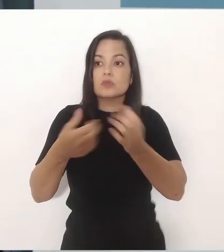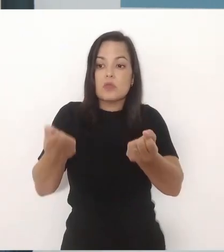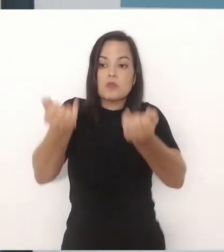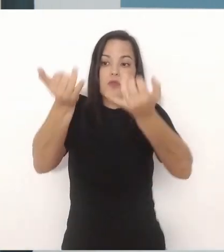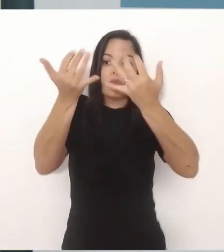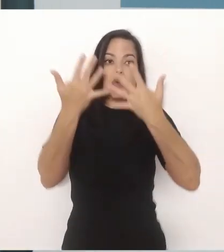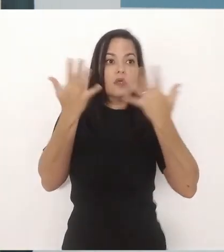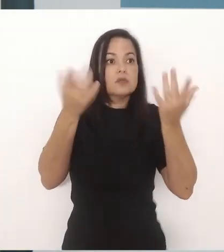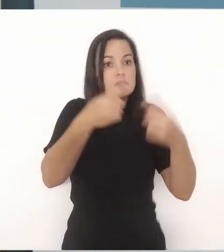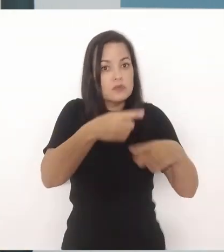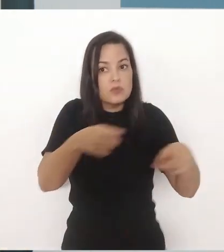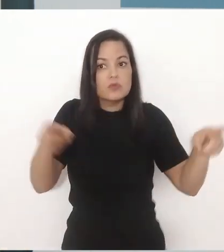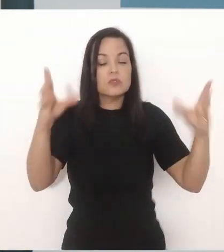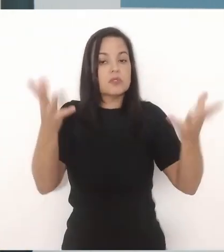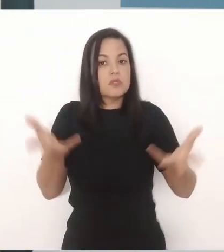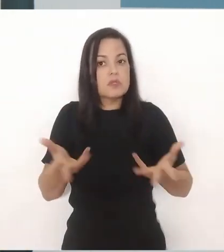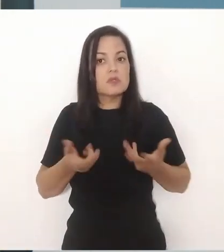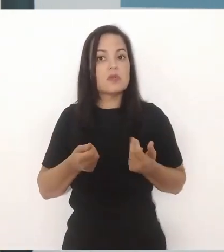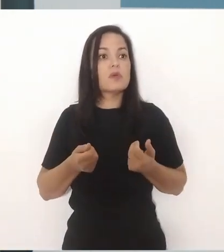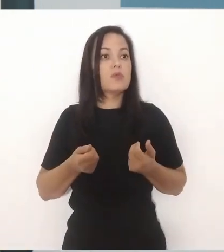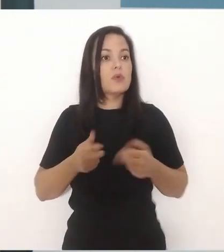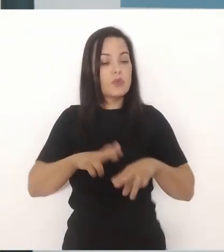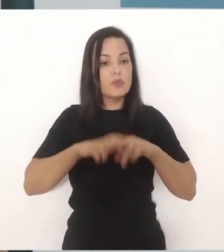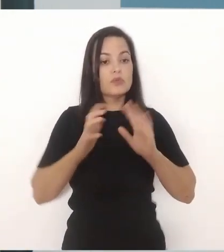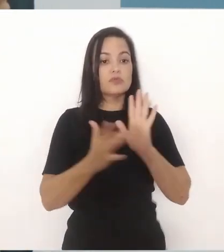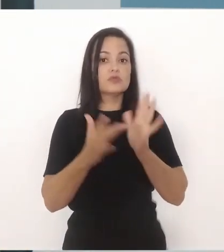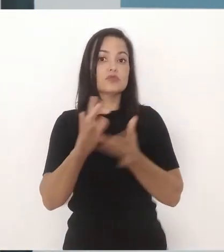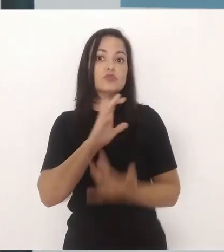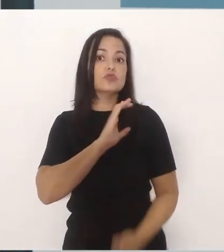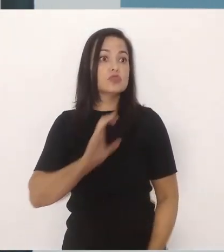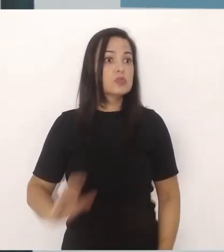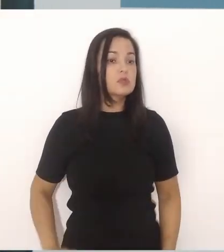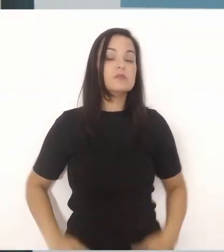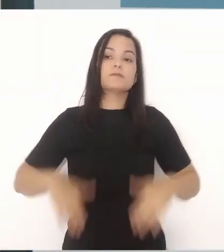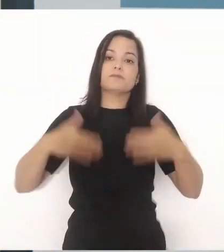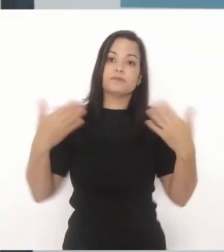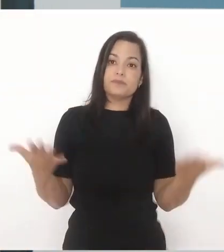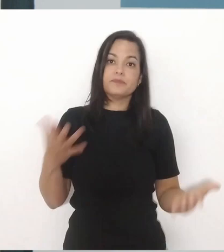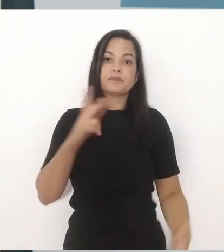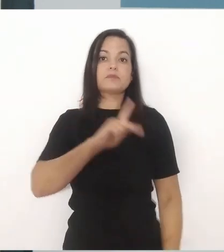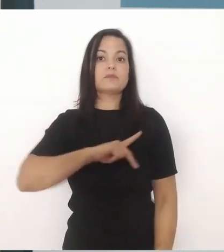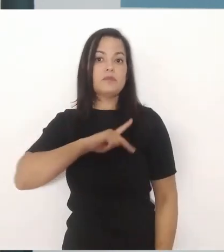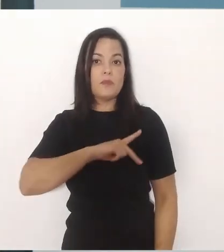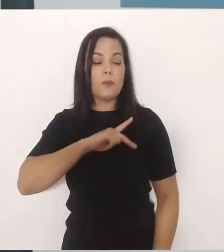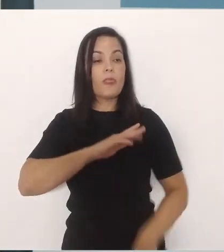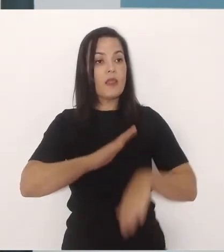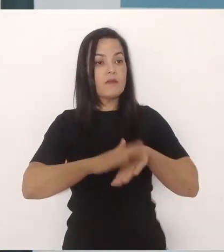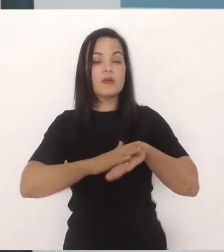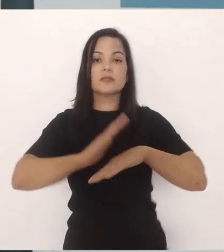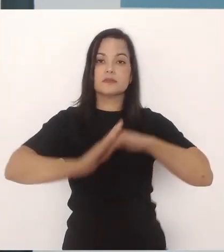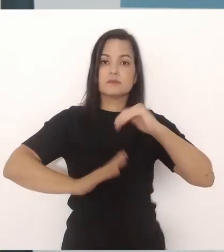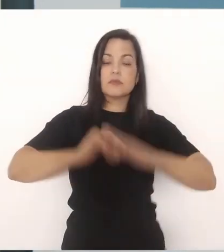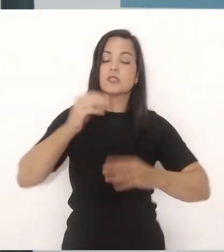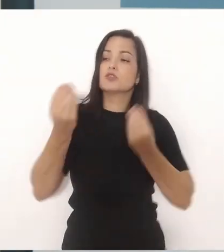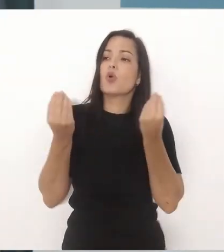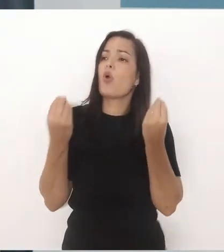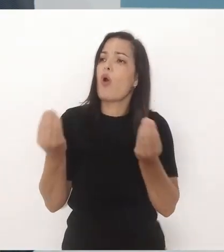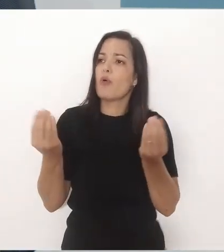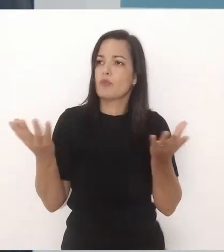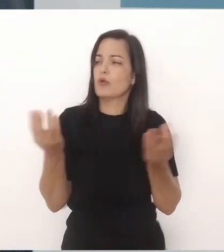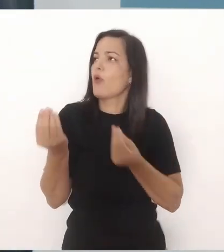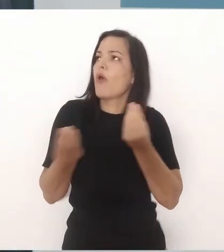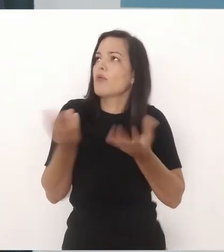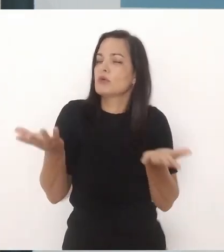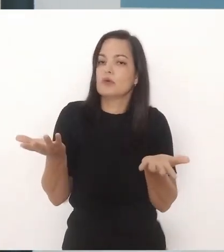vocês receberam nas regiões celestiais em Cristo Jesus. E então Paulo vai aplicar isso. Como? Você poderia perguntar para o apóstolo